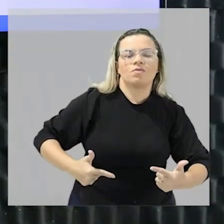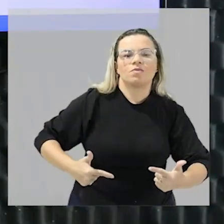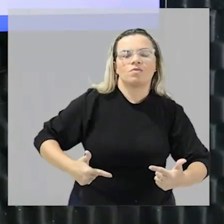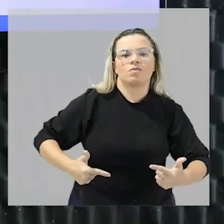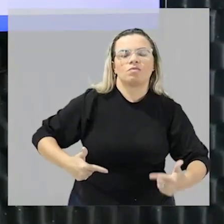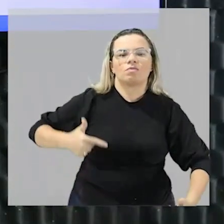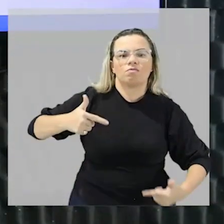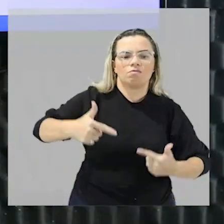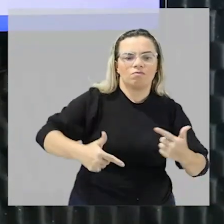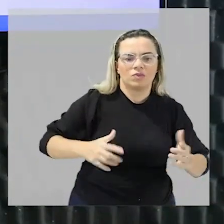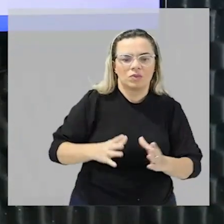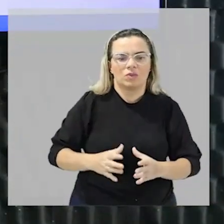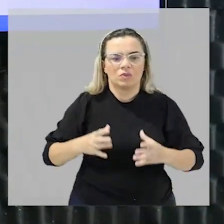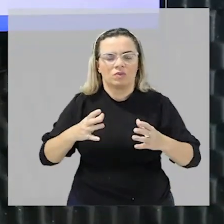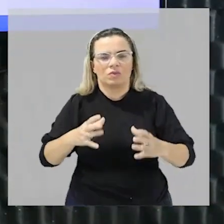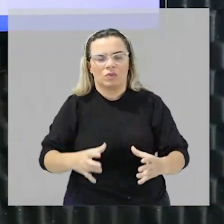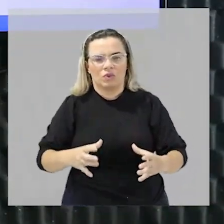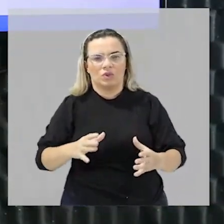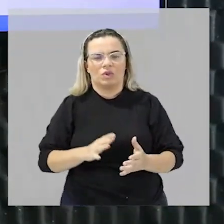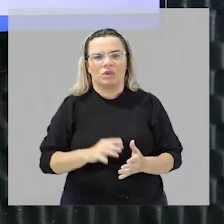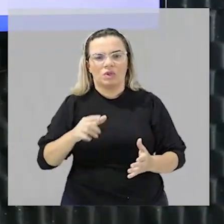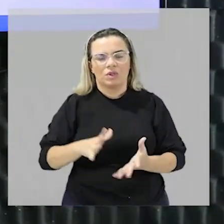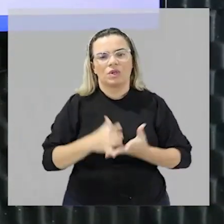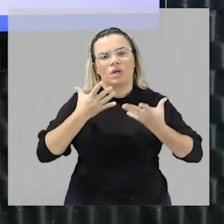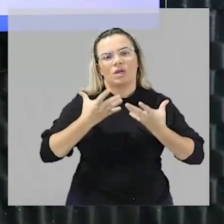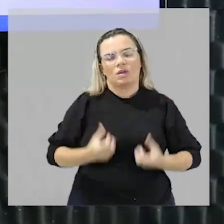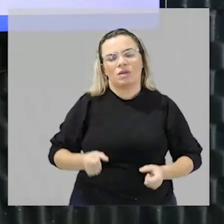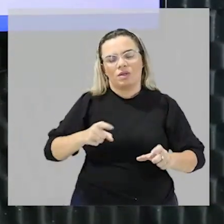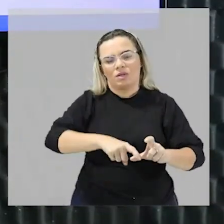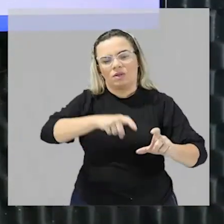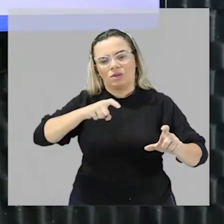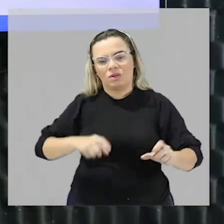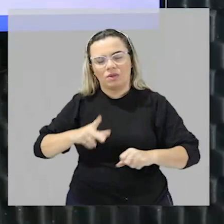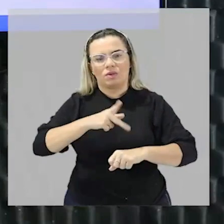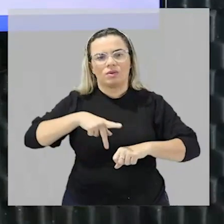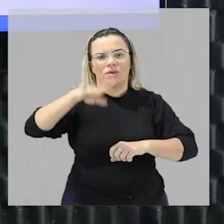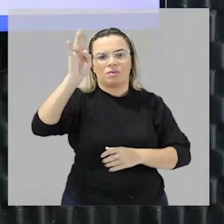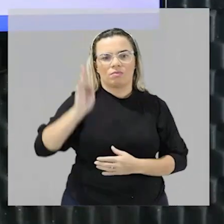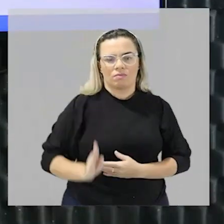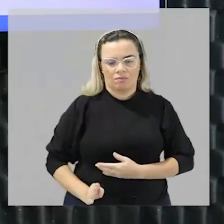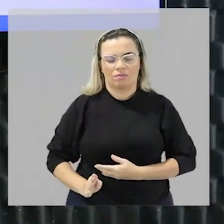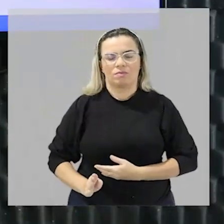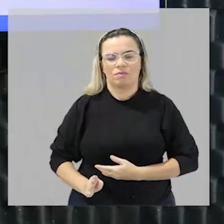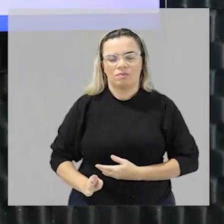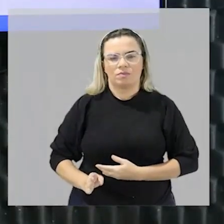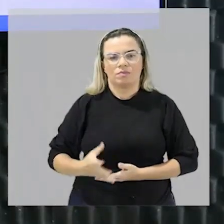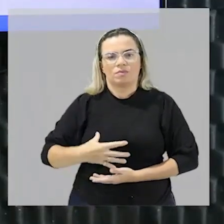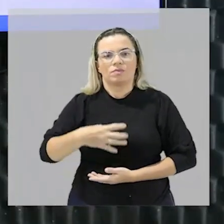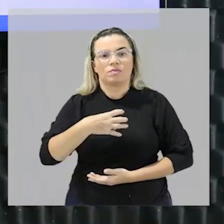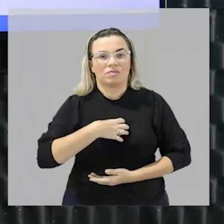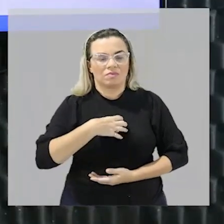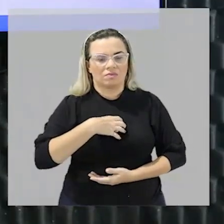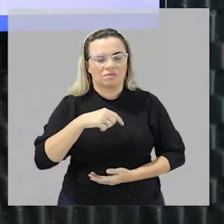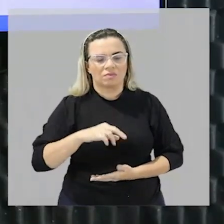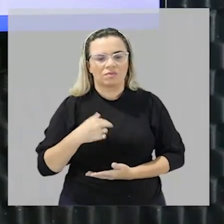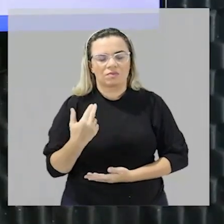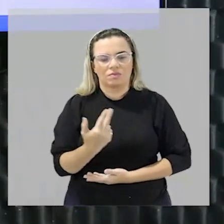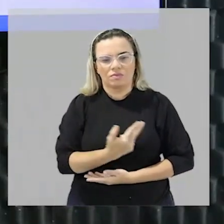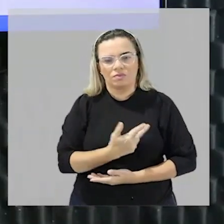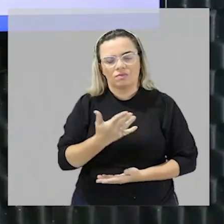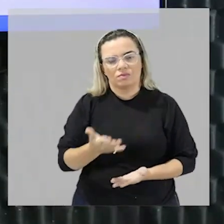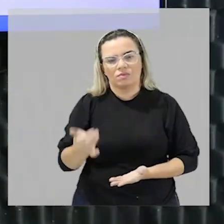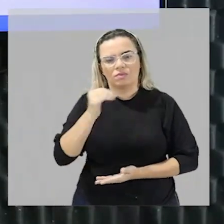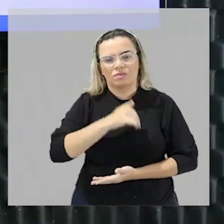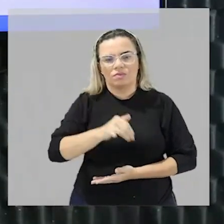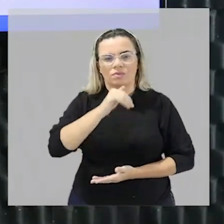para que essas províncias aceitassem a independência do Brasil. E na Bahia, nós temos o caso,